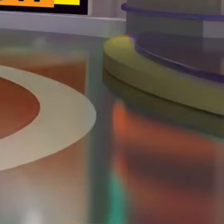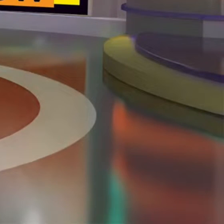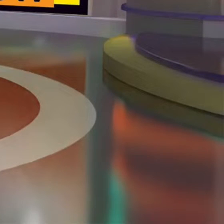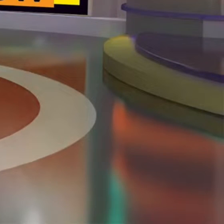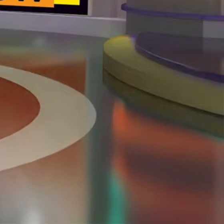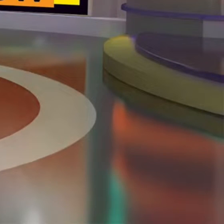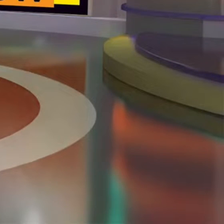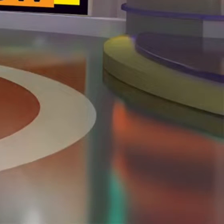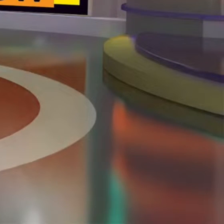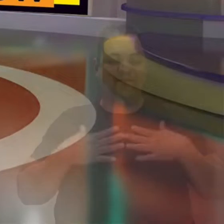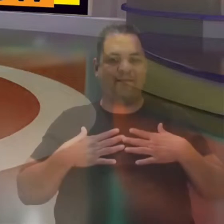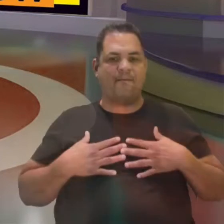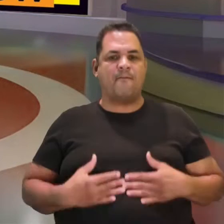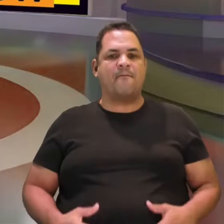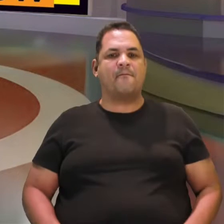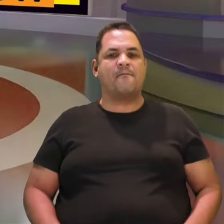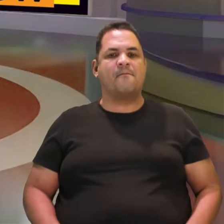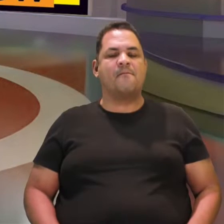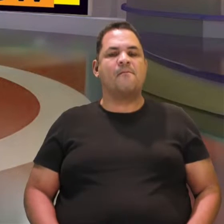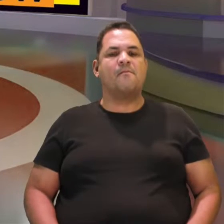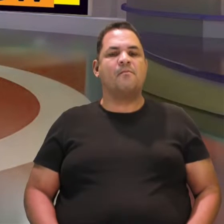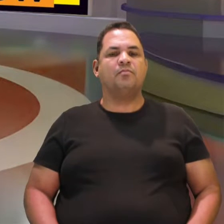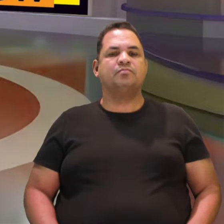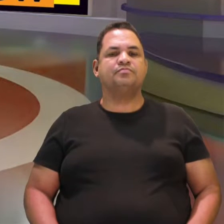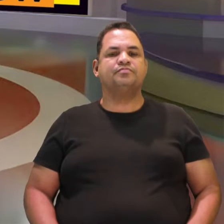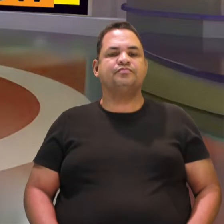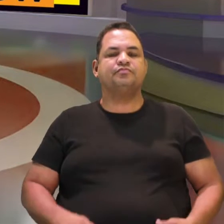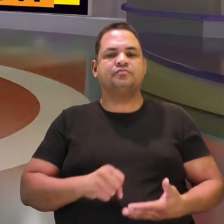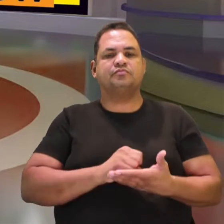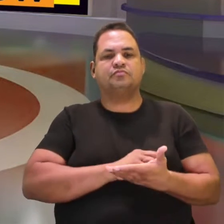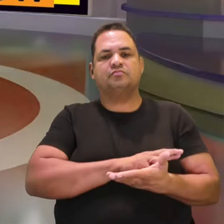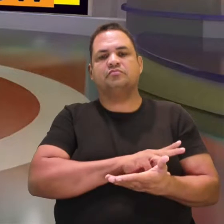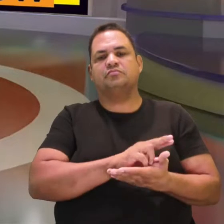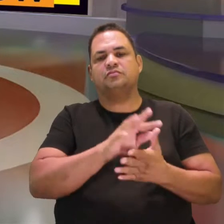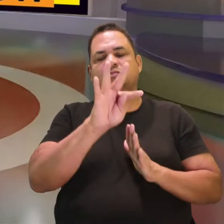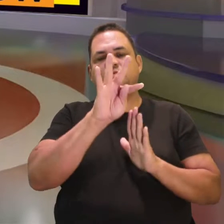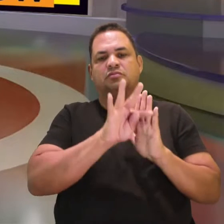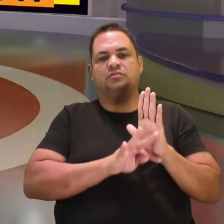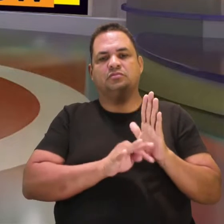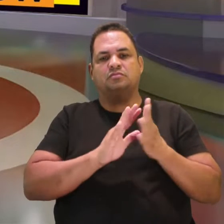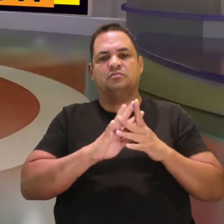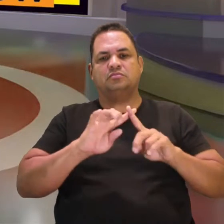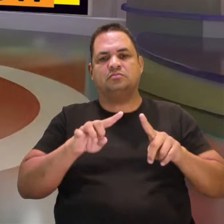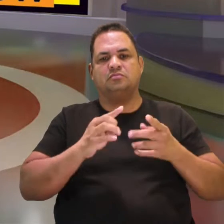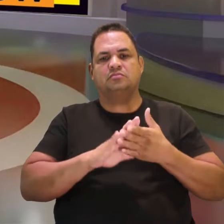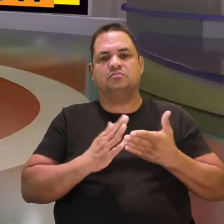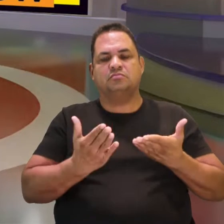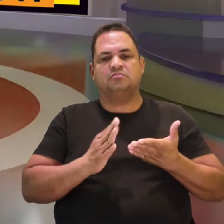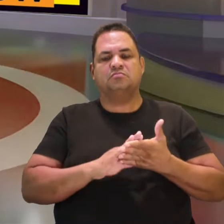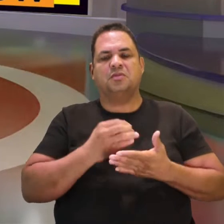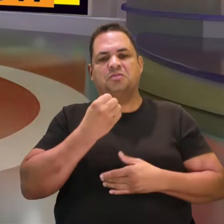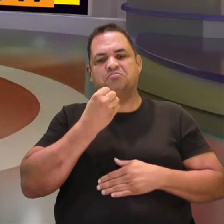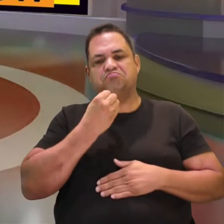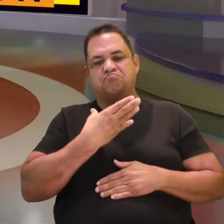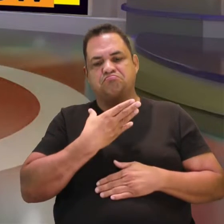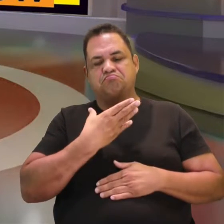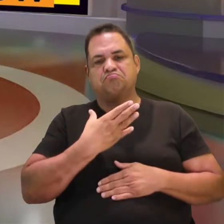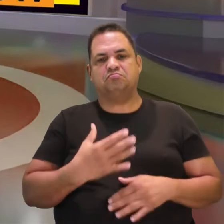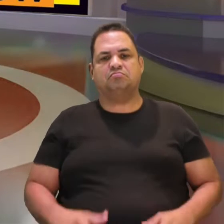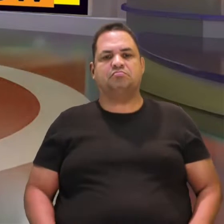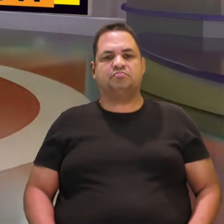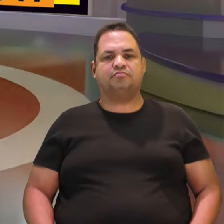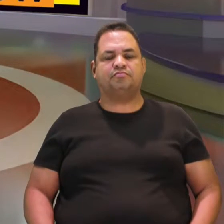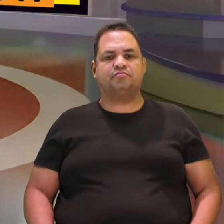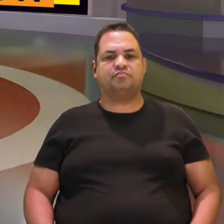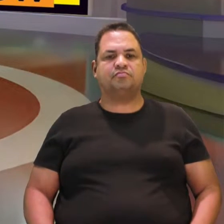Cansaram do momento da atividade? Porque foi muita coisa aí, né? Foi um texto bem grandinho aí, mas eu tenho certeza que todo mundo se deu muito bem. And